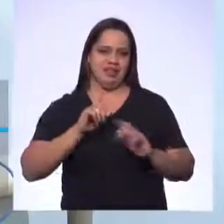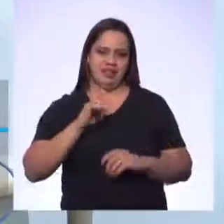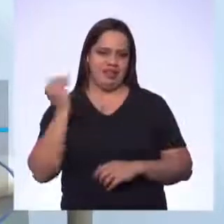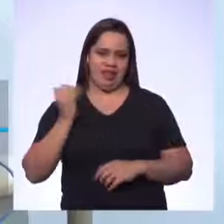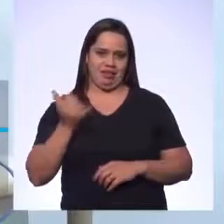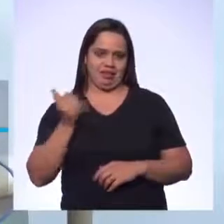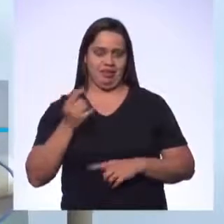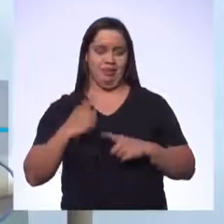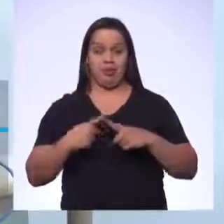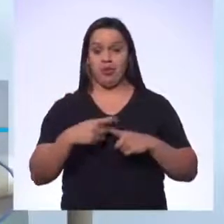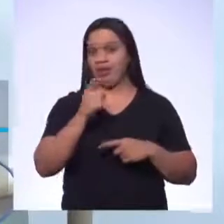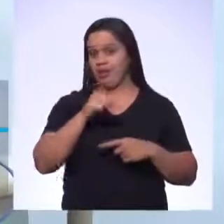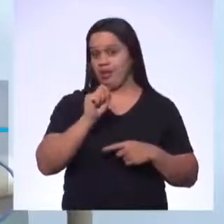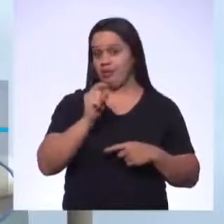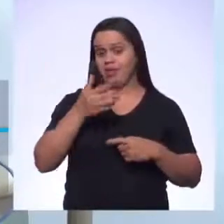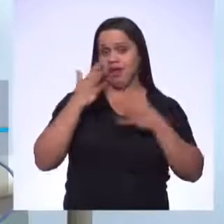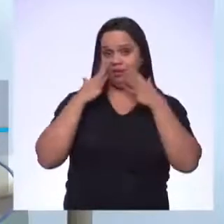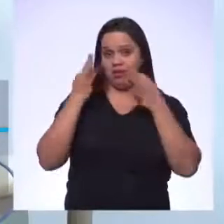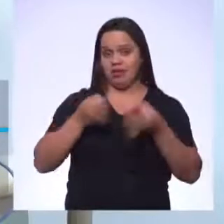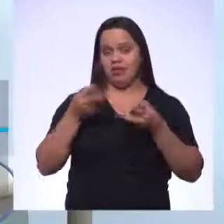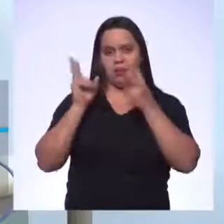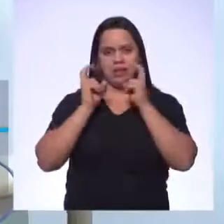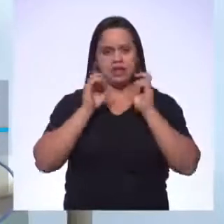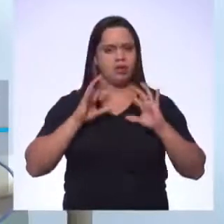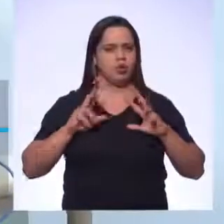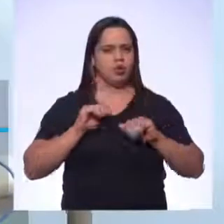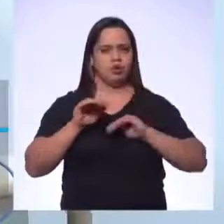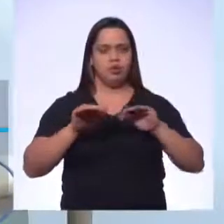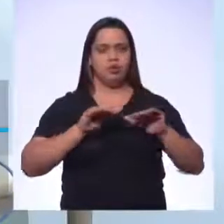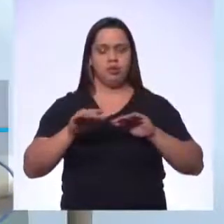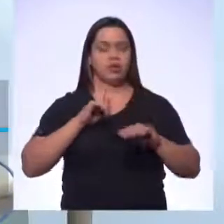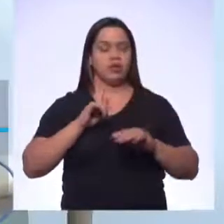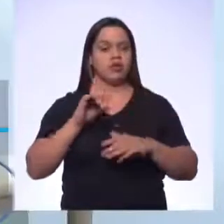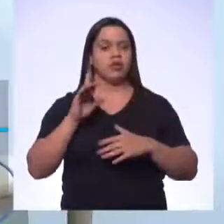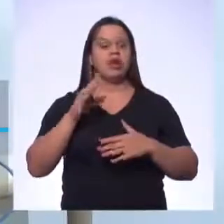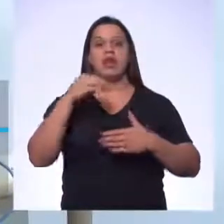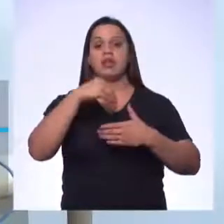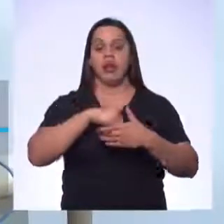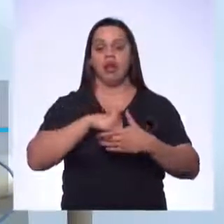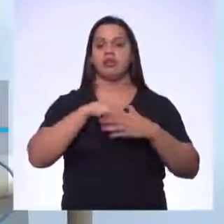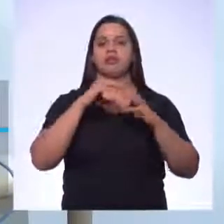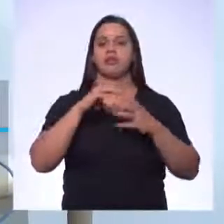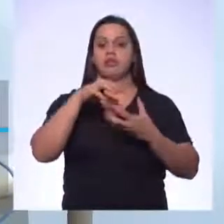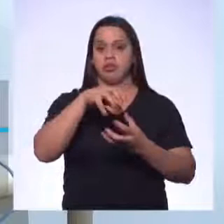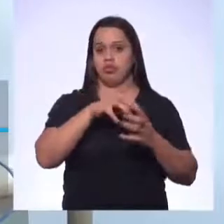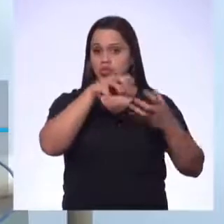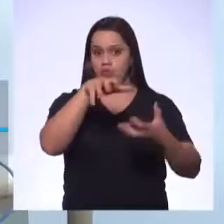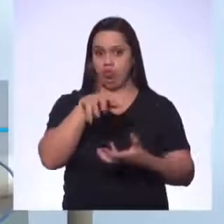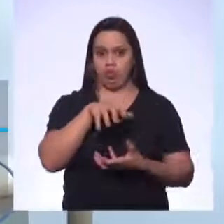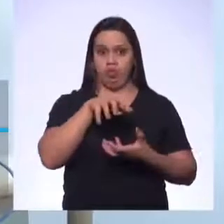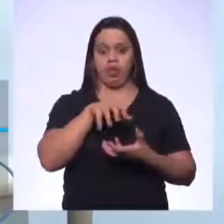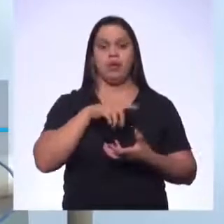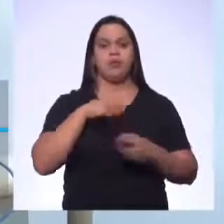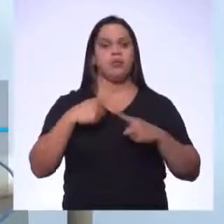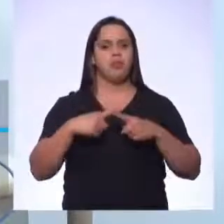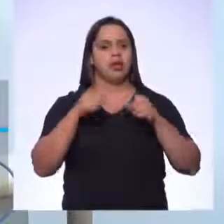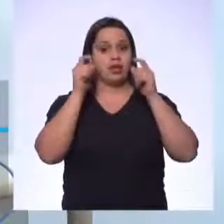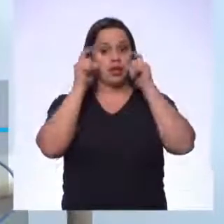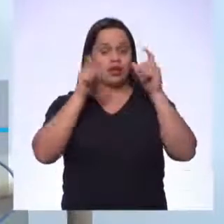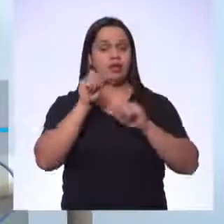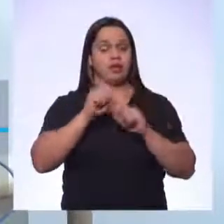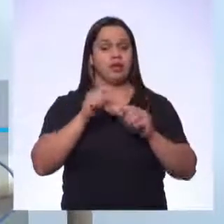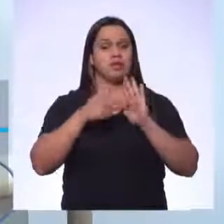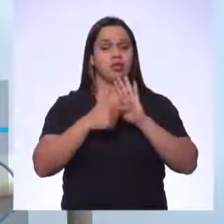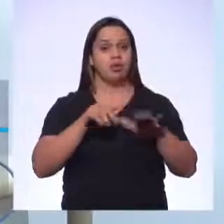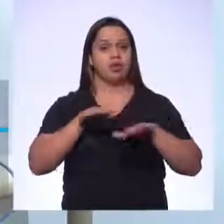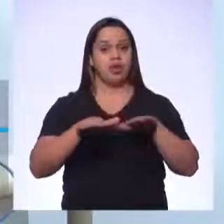né? Para quem prestou atenção, percebeu, né, os movimentos que nós temos internos no planeta. E o interessante, ele mostrou a questão do